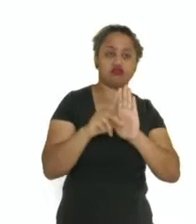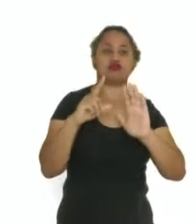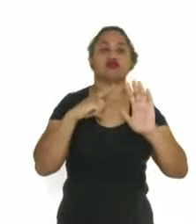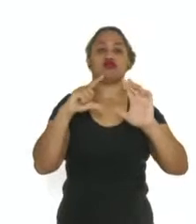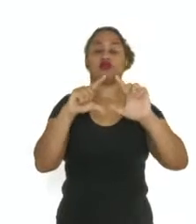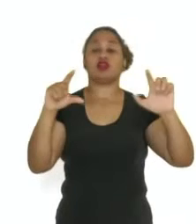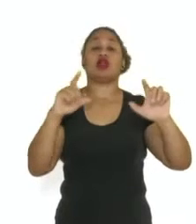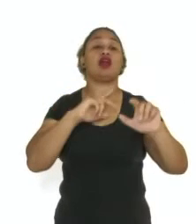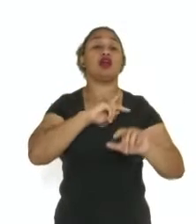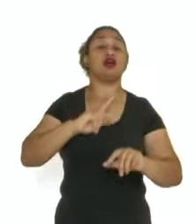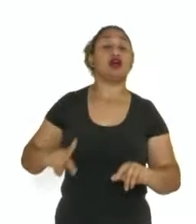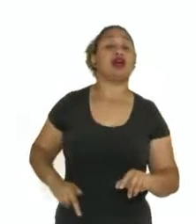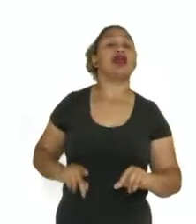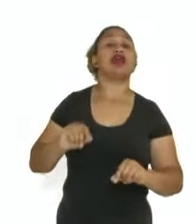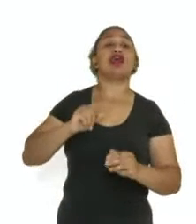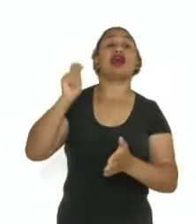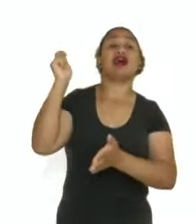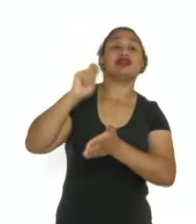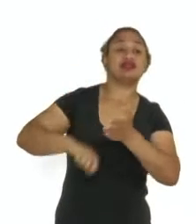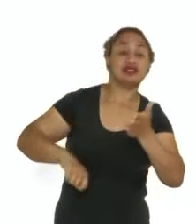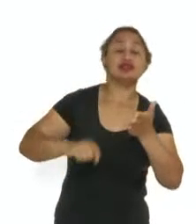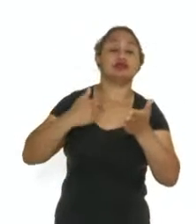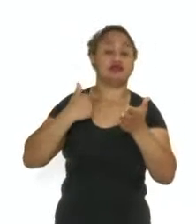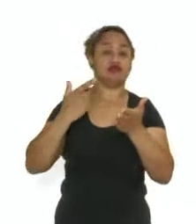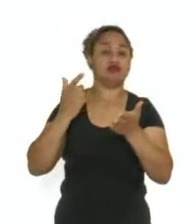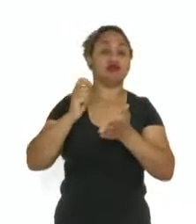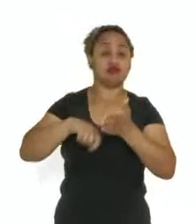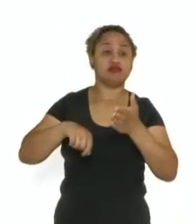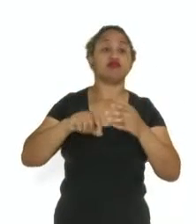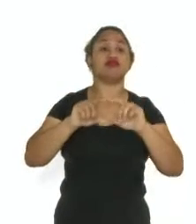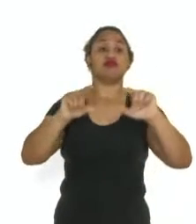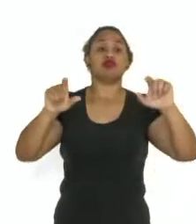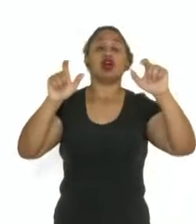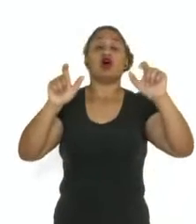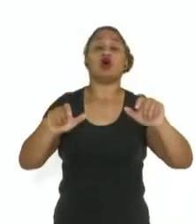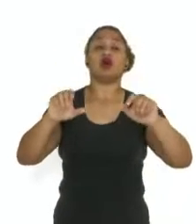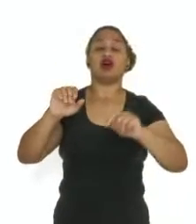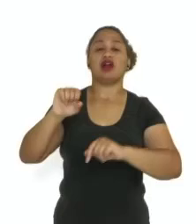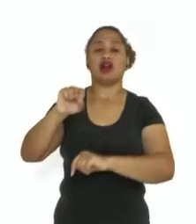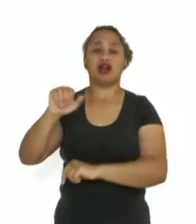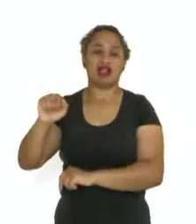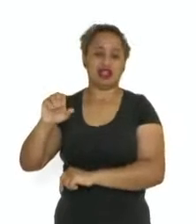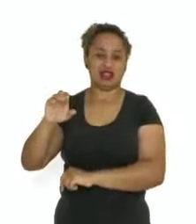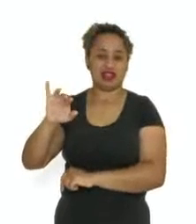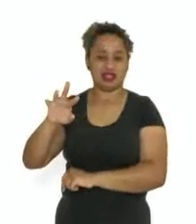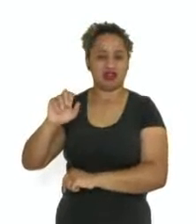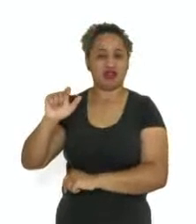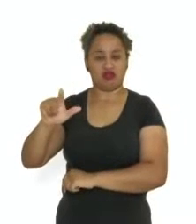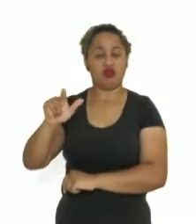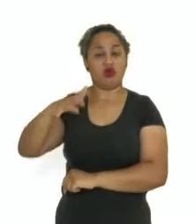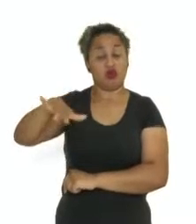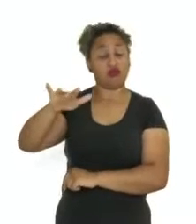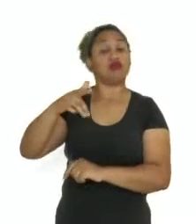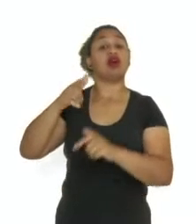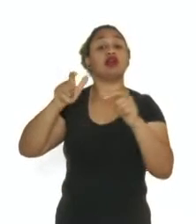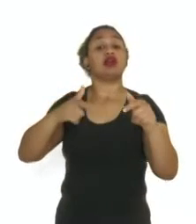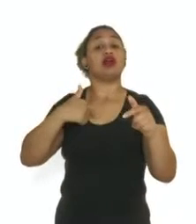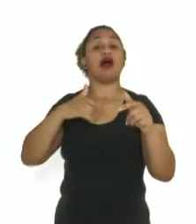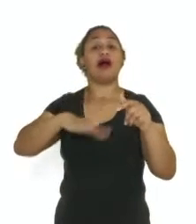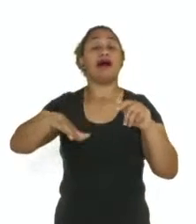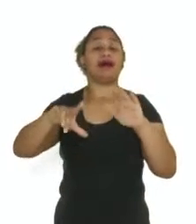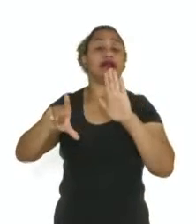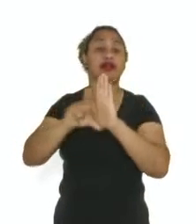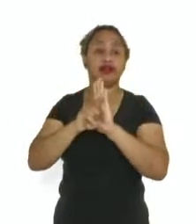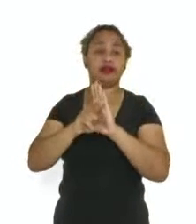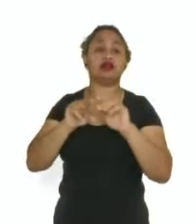aí da regulamentação da temática da lei, ainda um outro departamento, que é a subchefia para assuntos